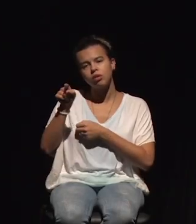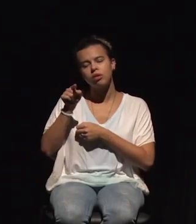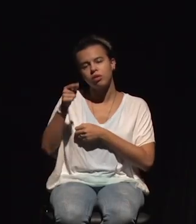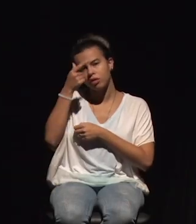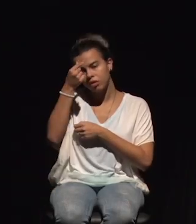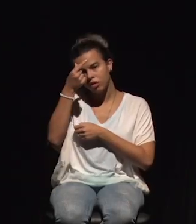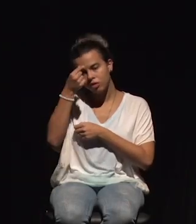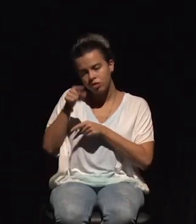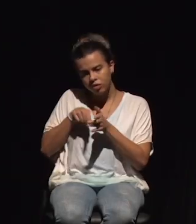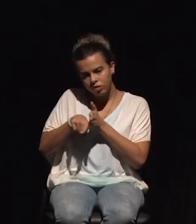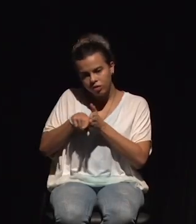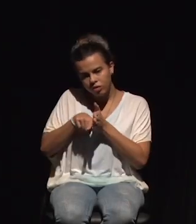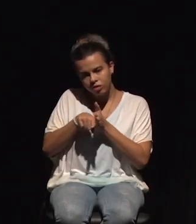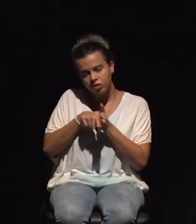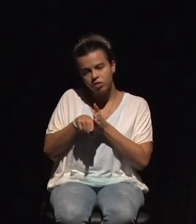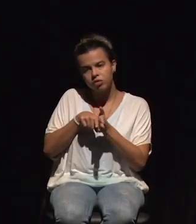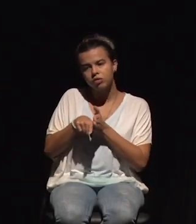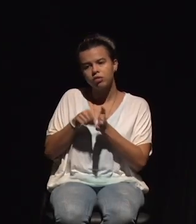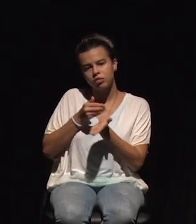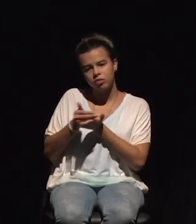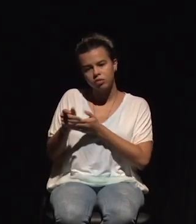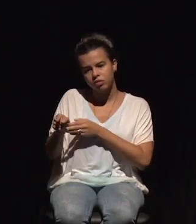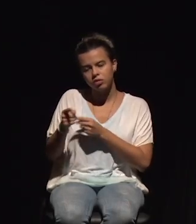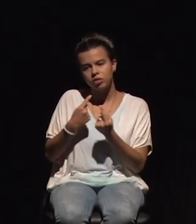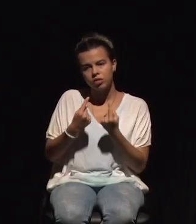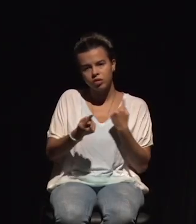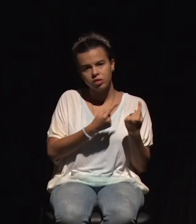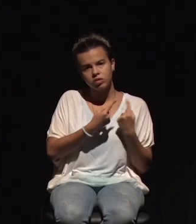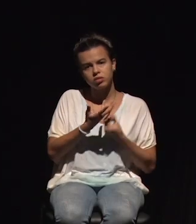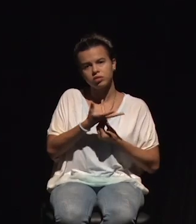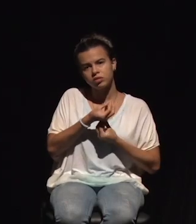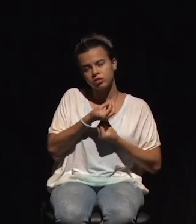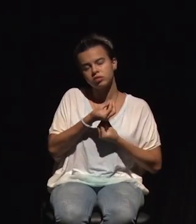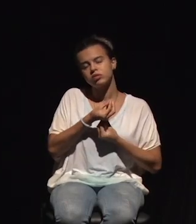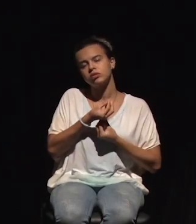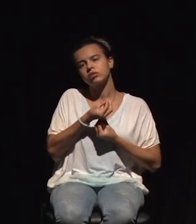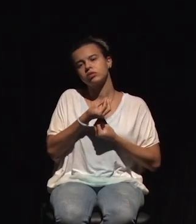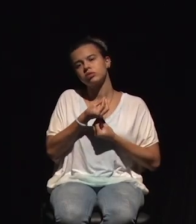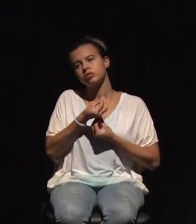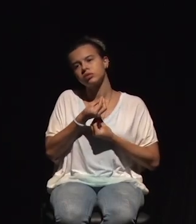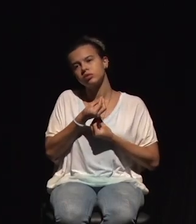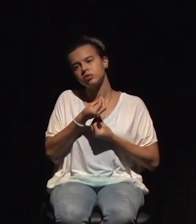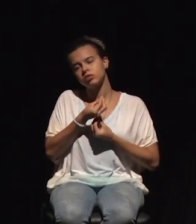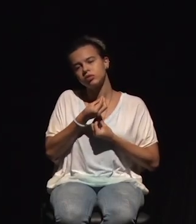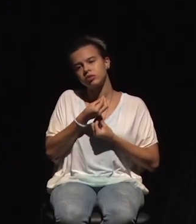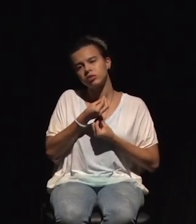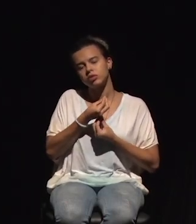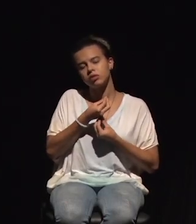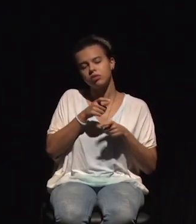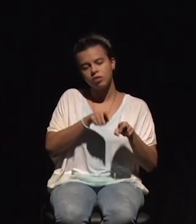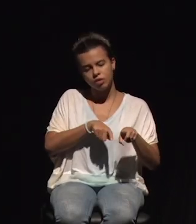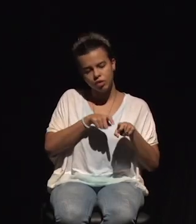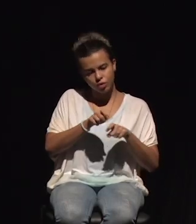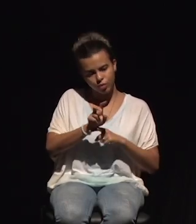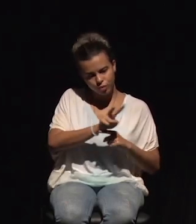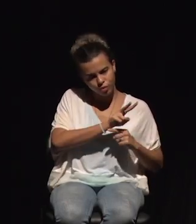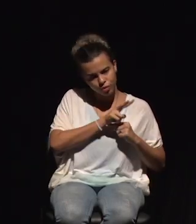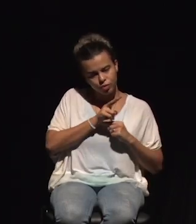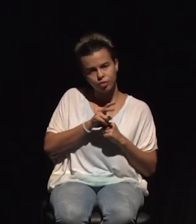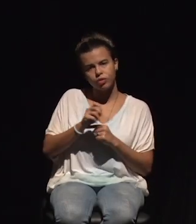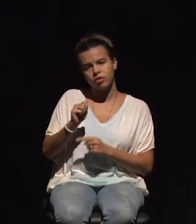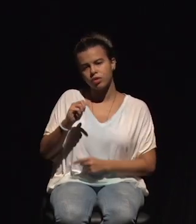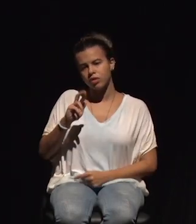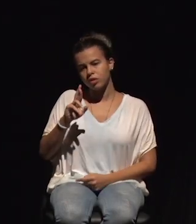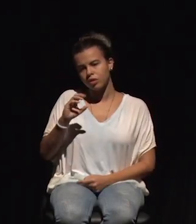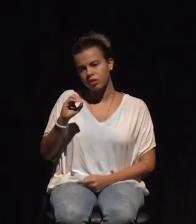pesquisa é sobre a relação entre arte e agroecologia em 2014 então ele tem um pé